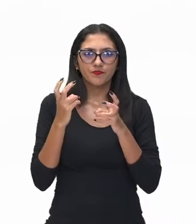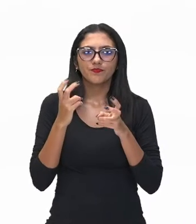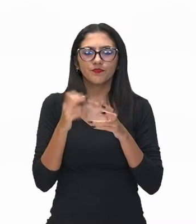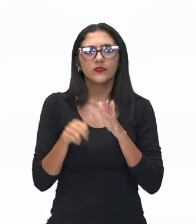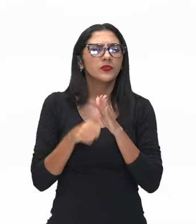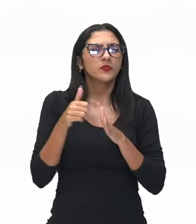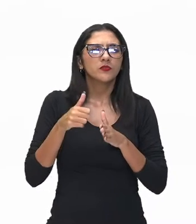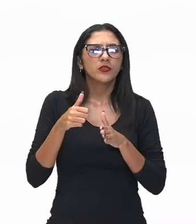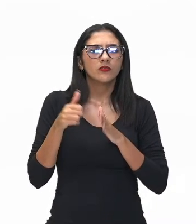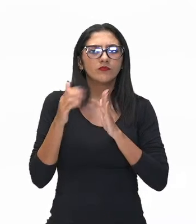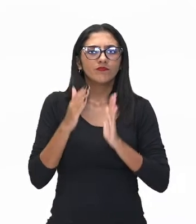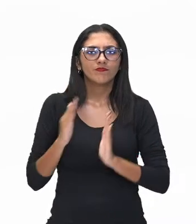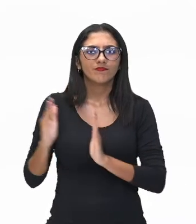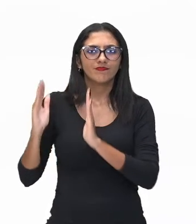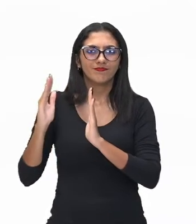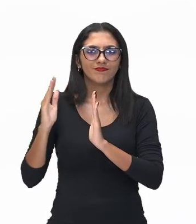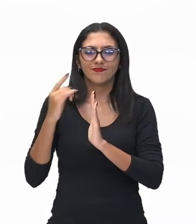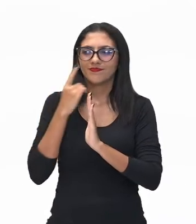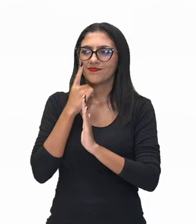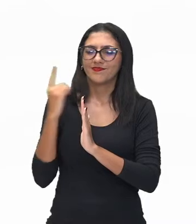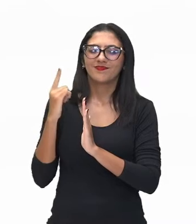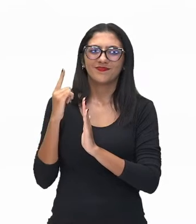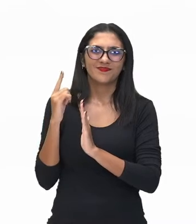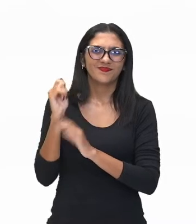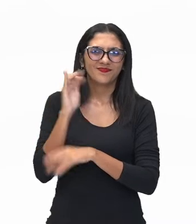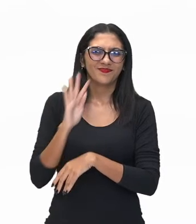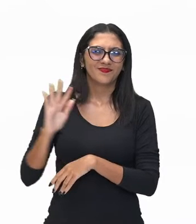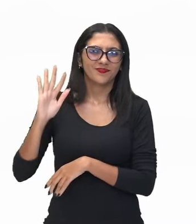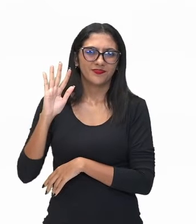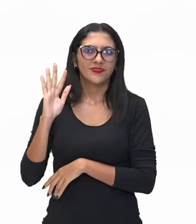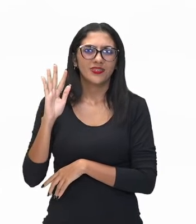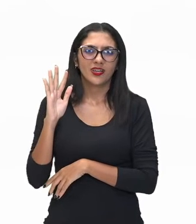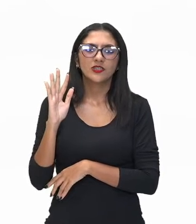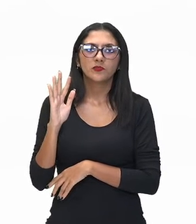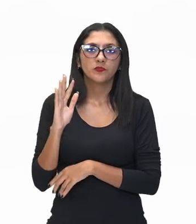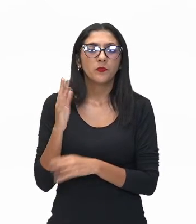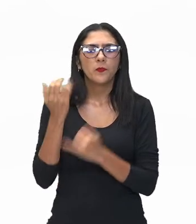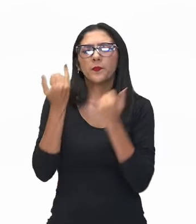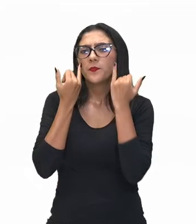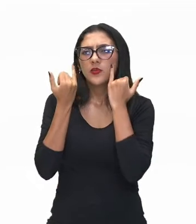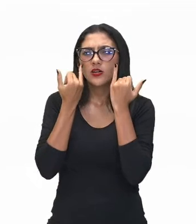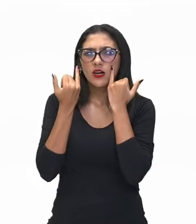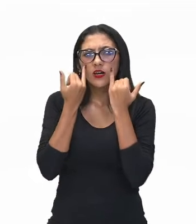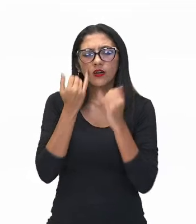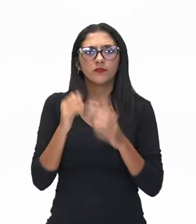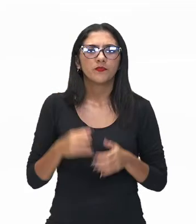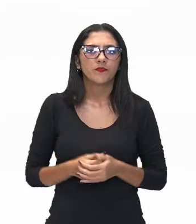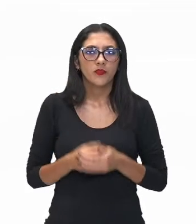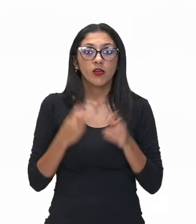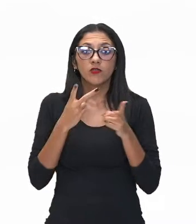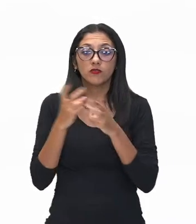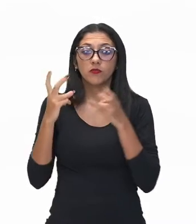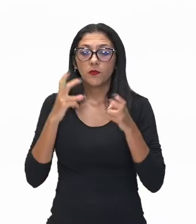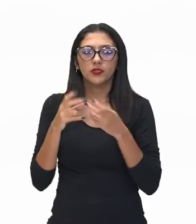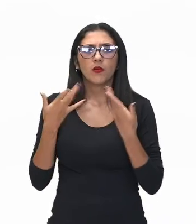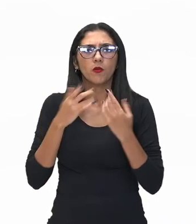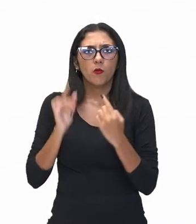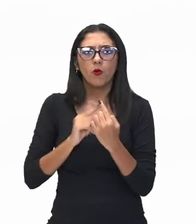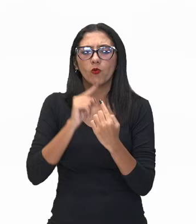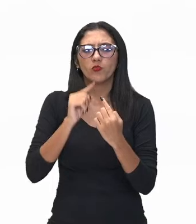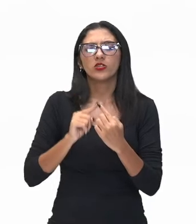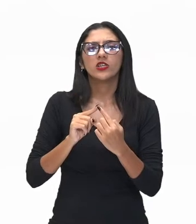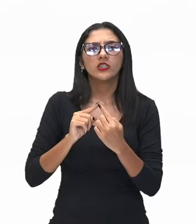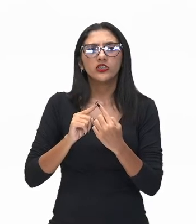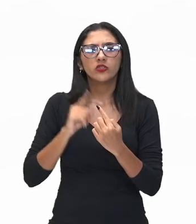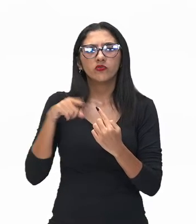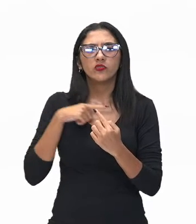primeiro, uma tirinha para a gente identificar essa intencionalidade discursiva